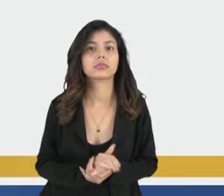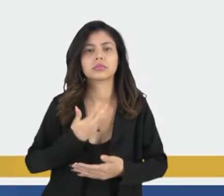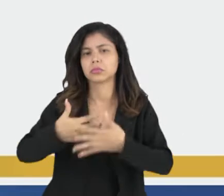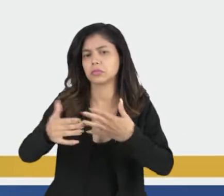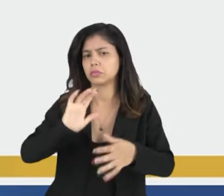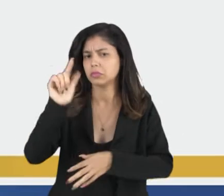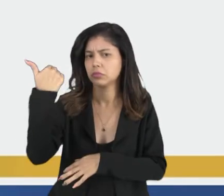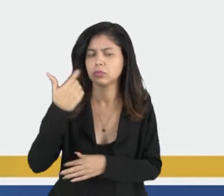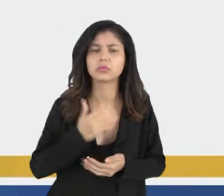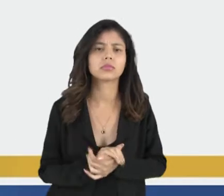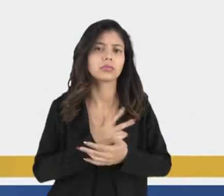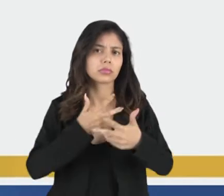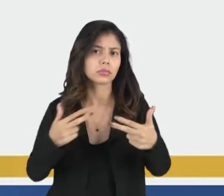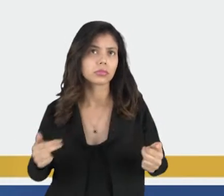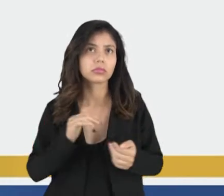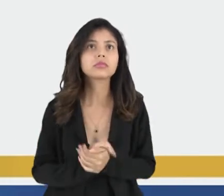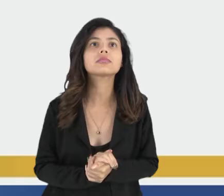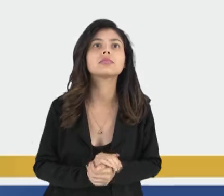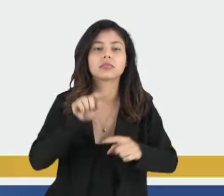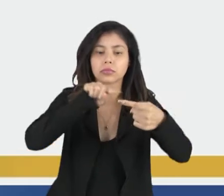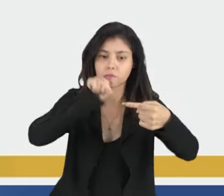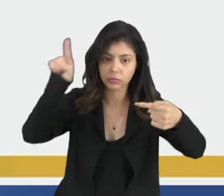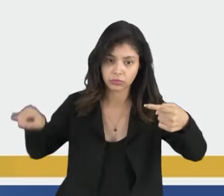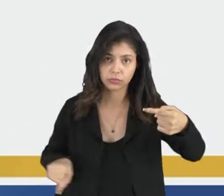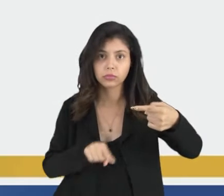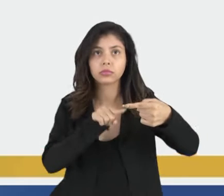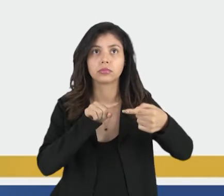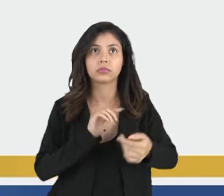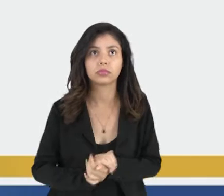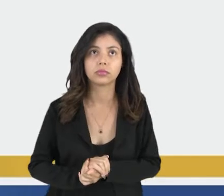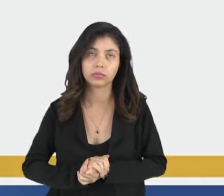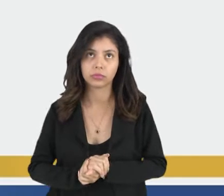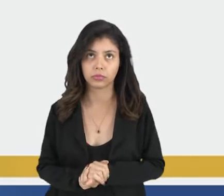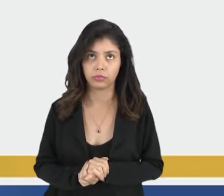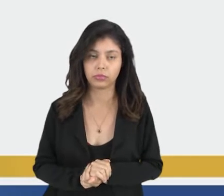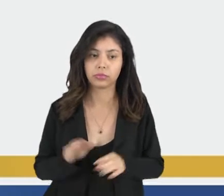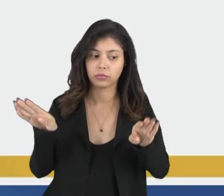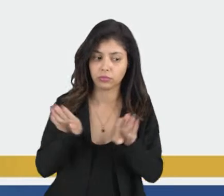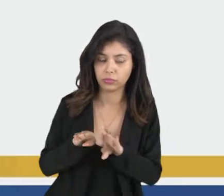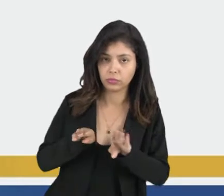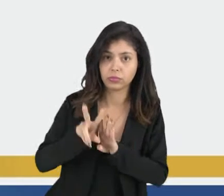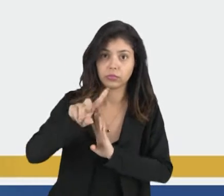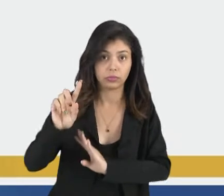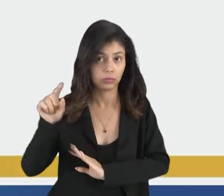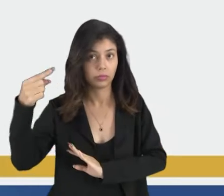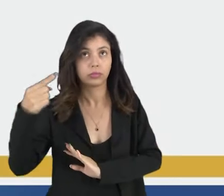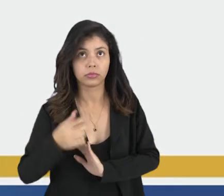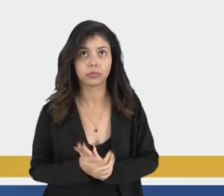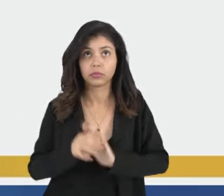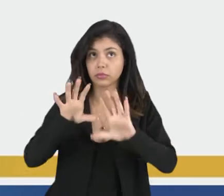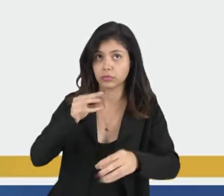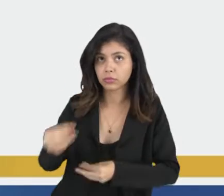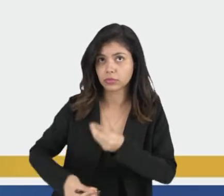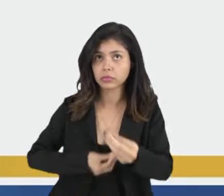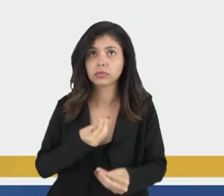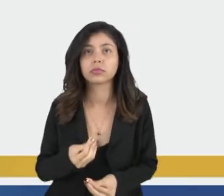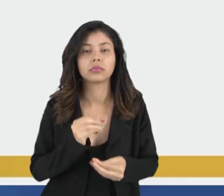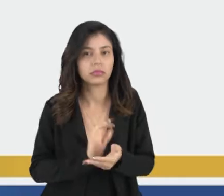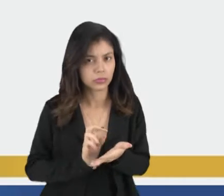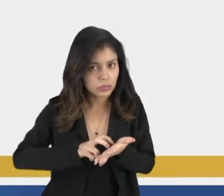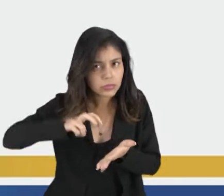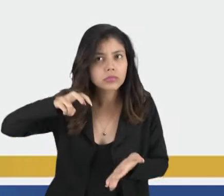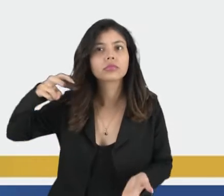outro objeto. A circunferência e o círculo também vão estar lá. Assim como no